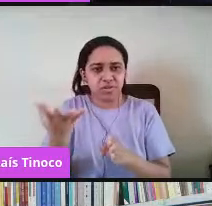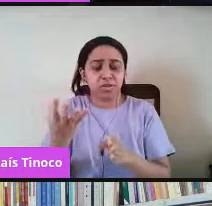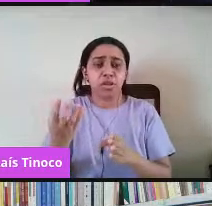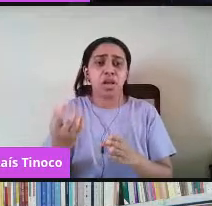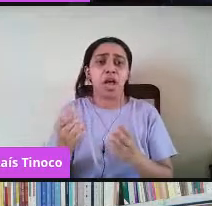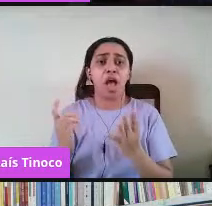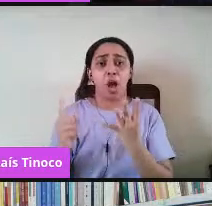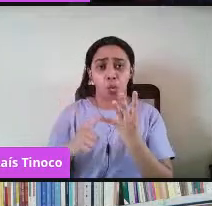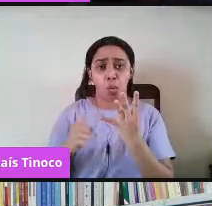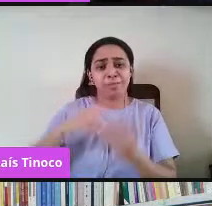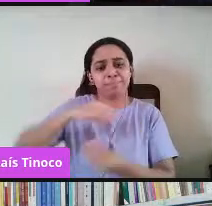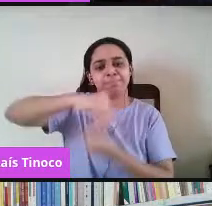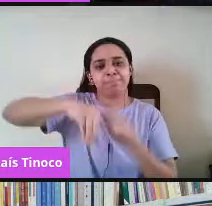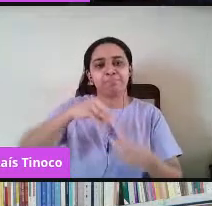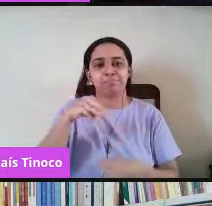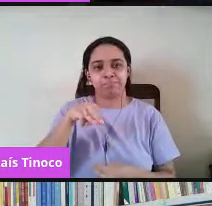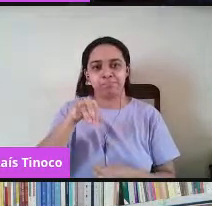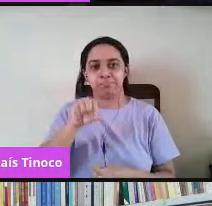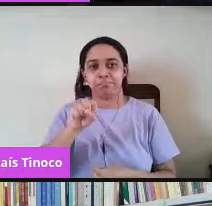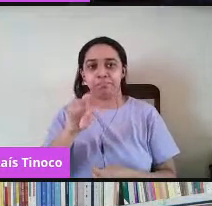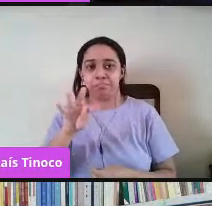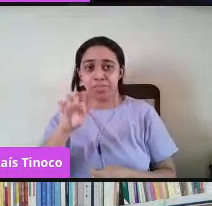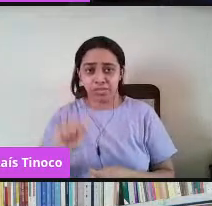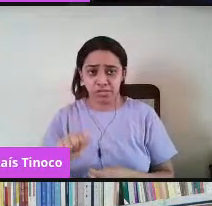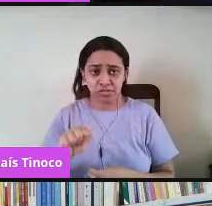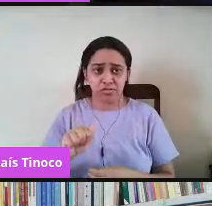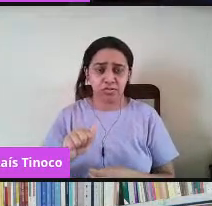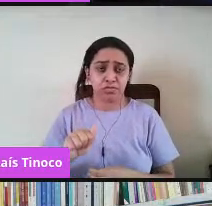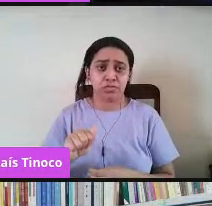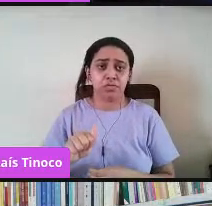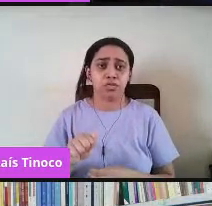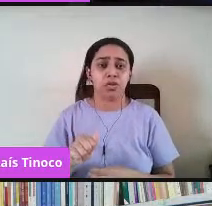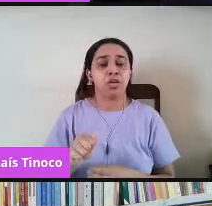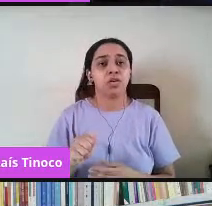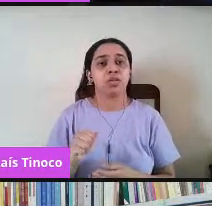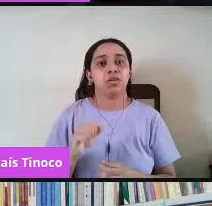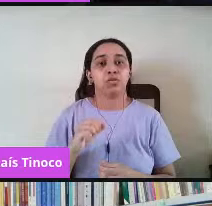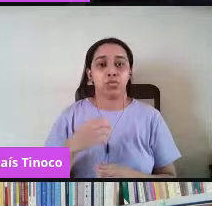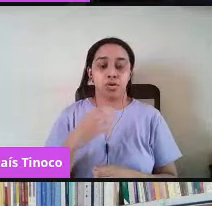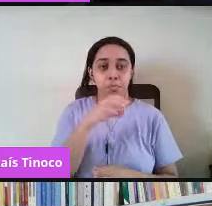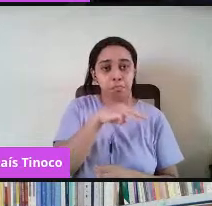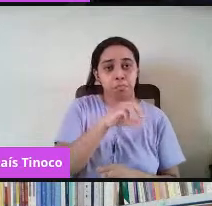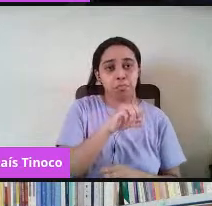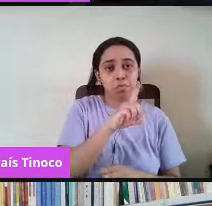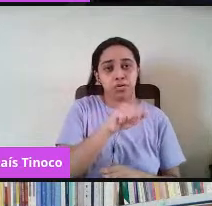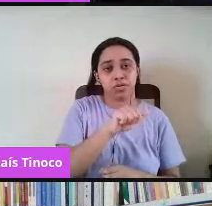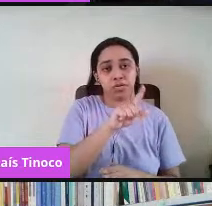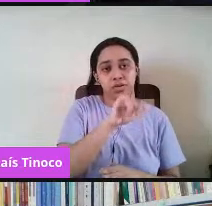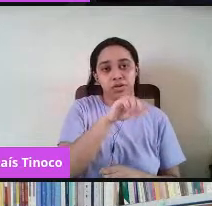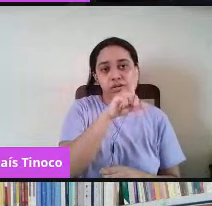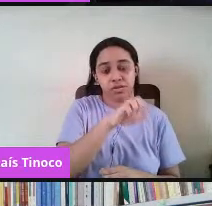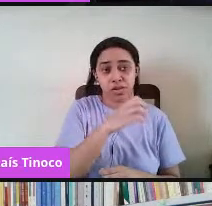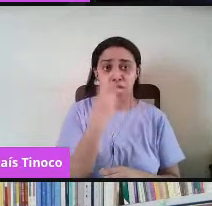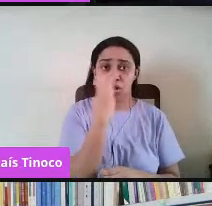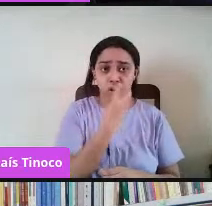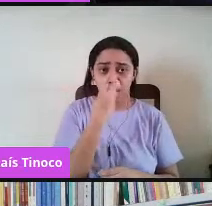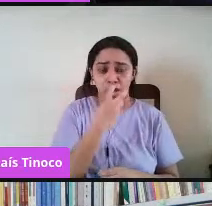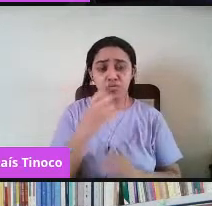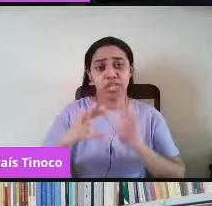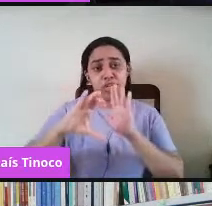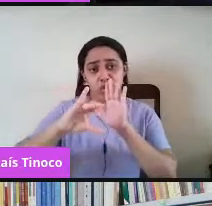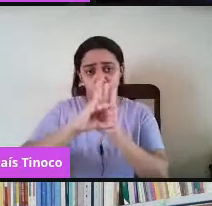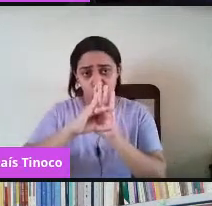outras, com as outras. Então, tem a modalidade oral, tem a escritural icônica e as